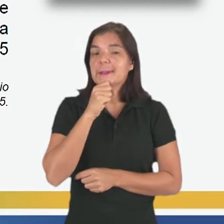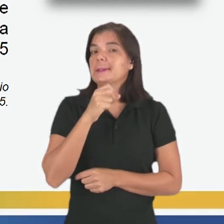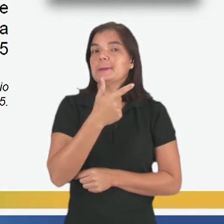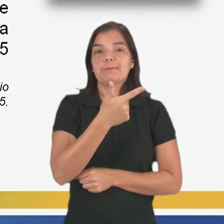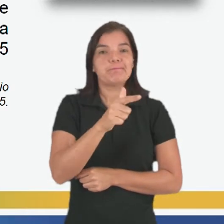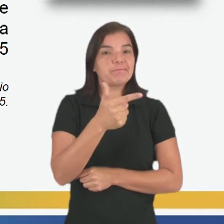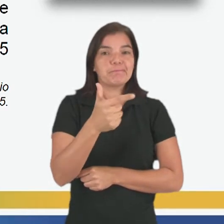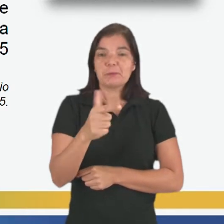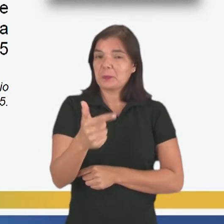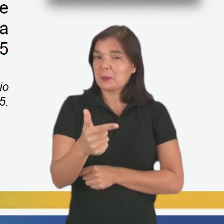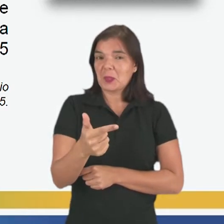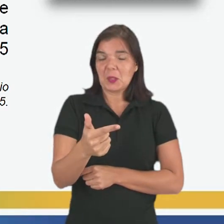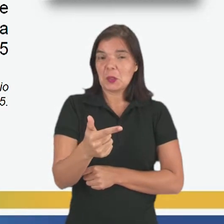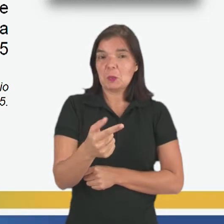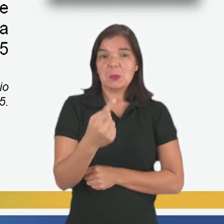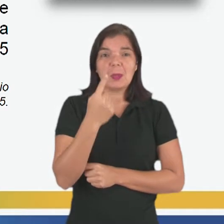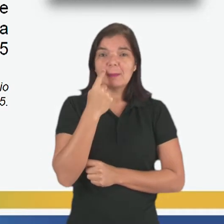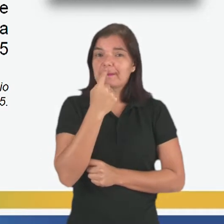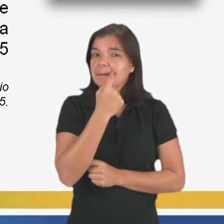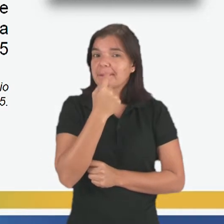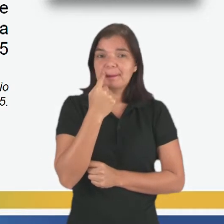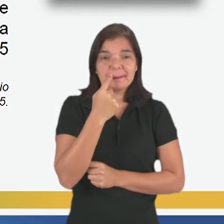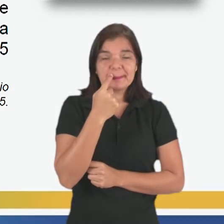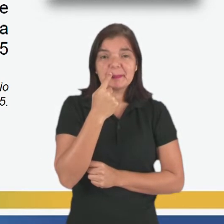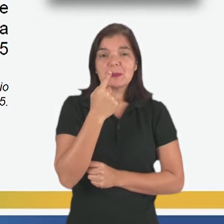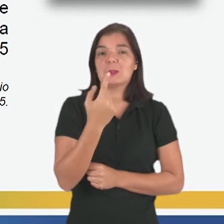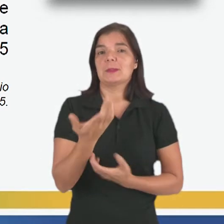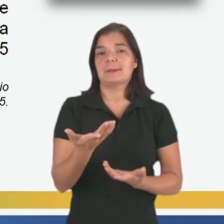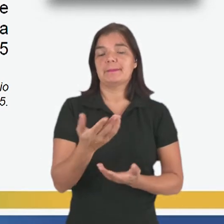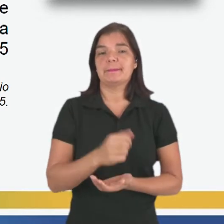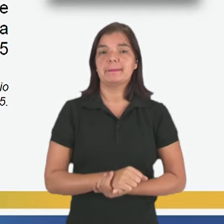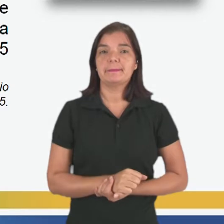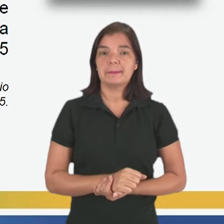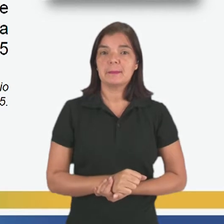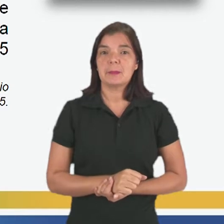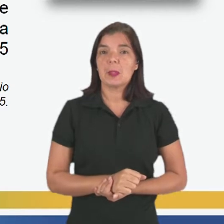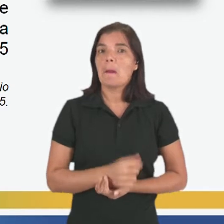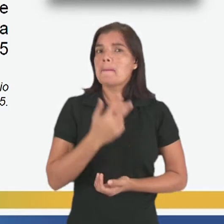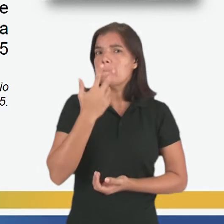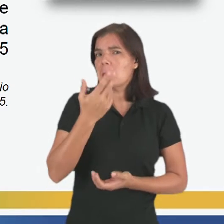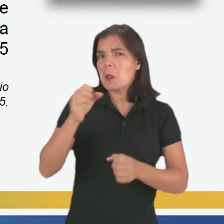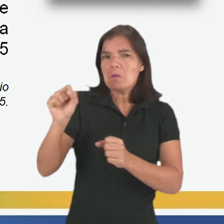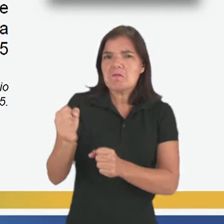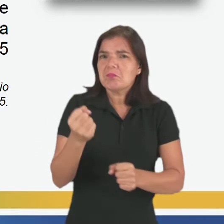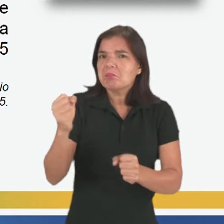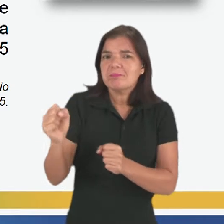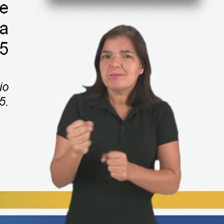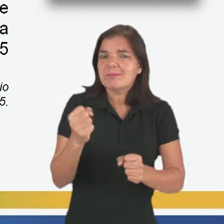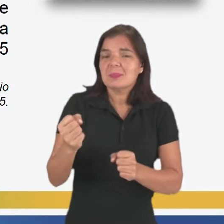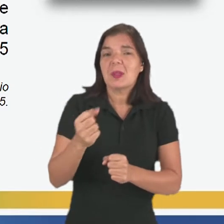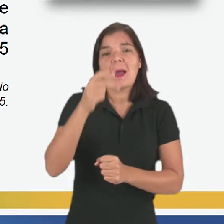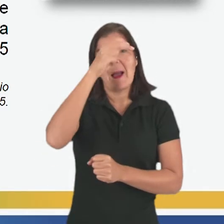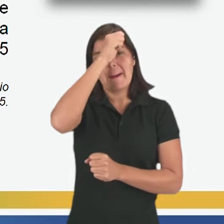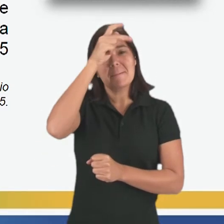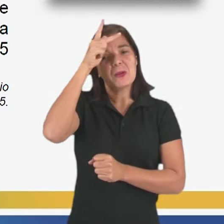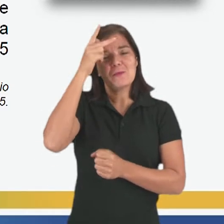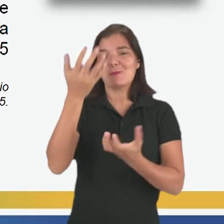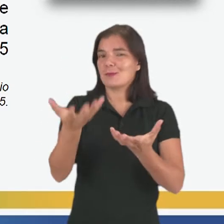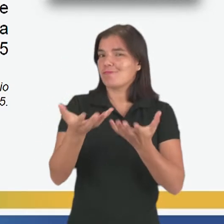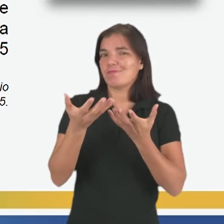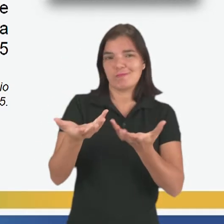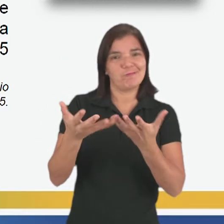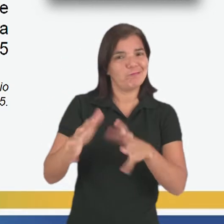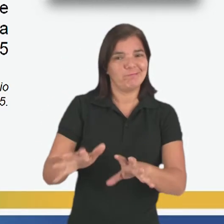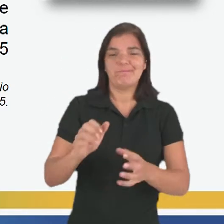não tenho mais nenhum dente são na boca. Nem para varrer a rua a prefeitura quer contratar a